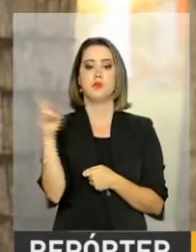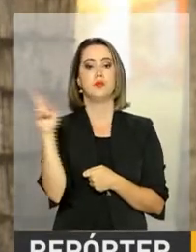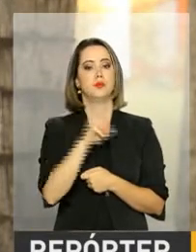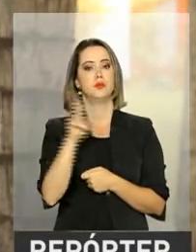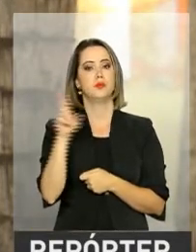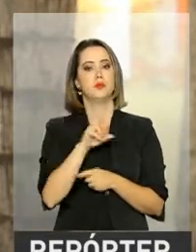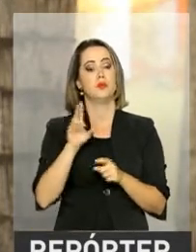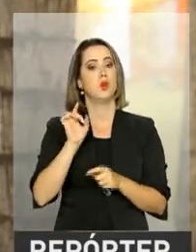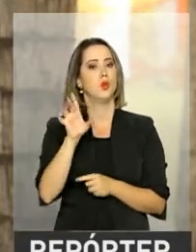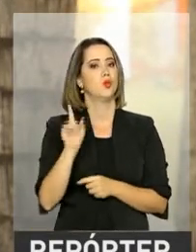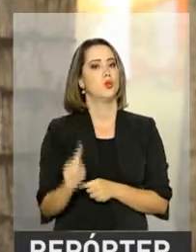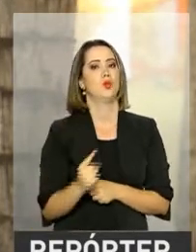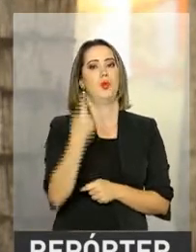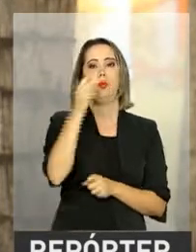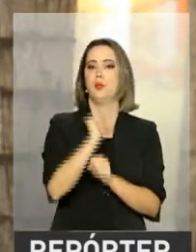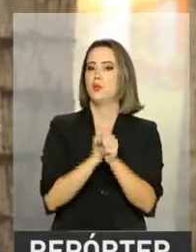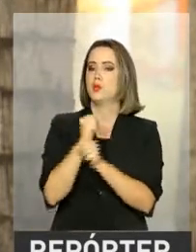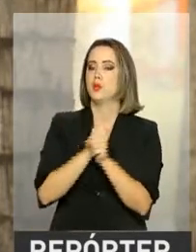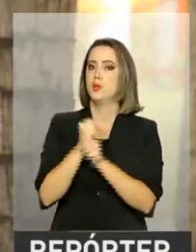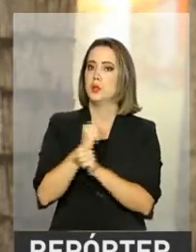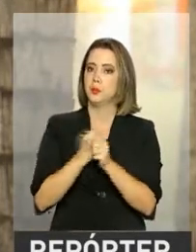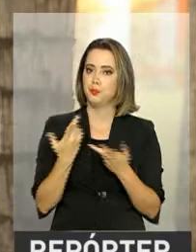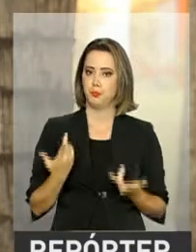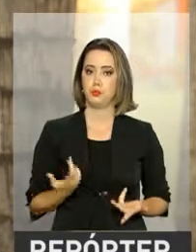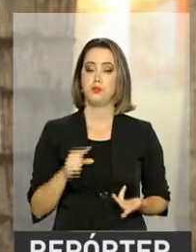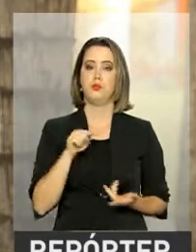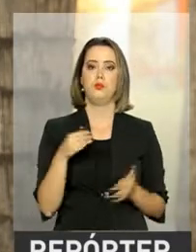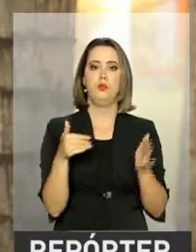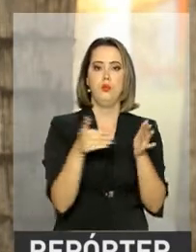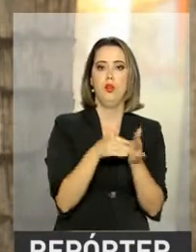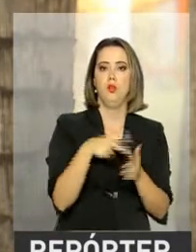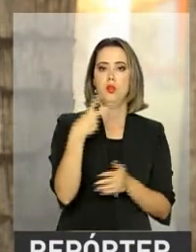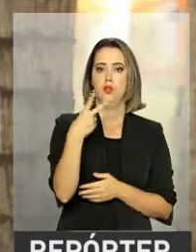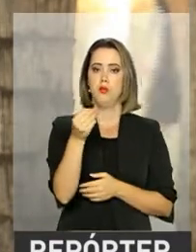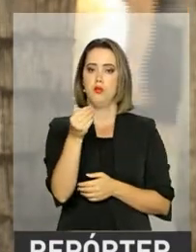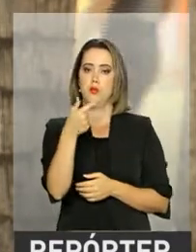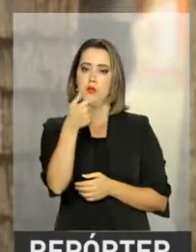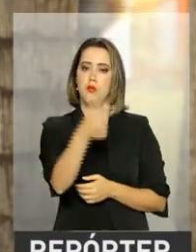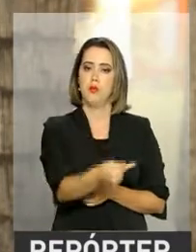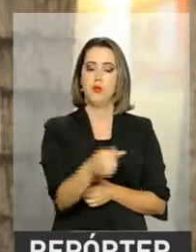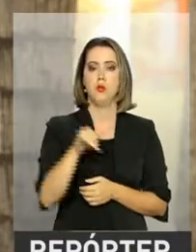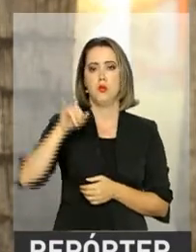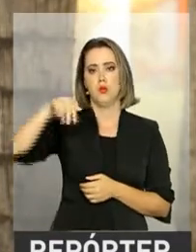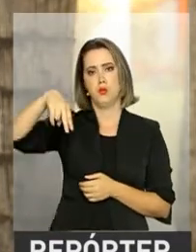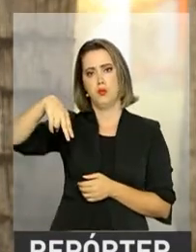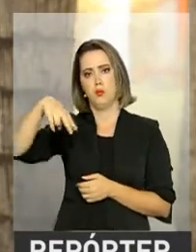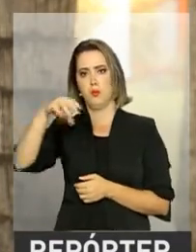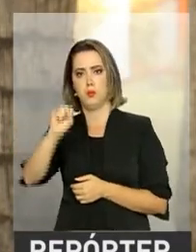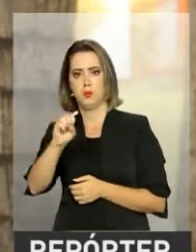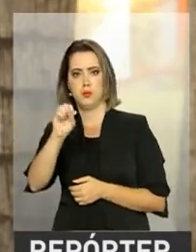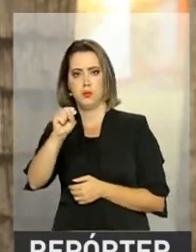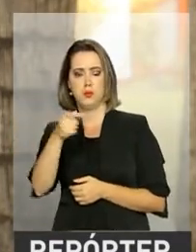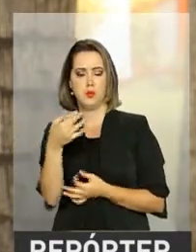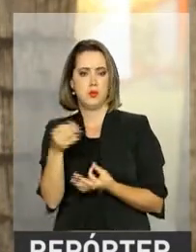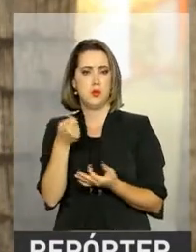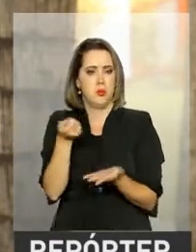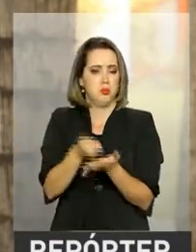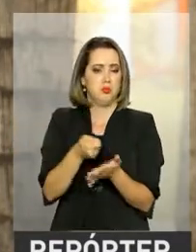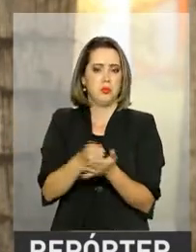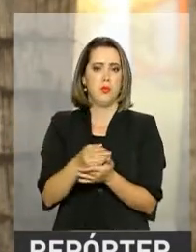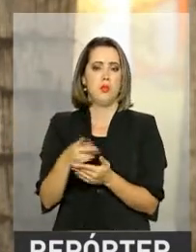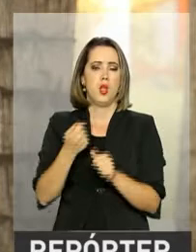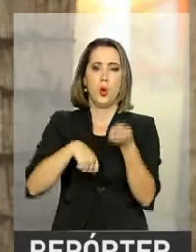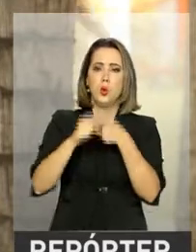reais só no primeiro ano de vigência até 2027 o inss deixaria de gastar